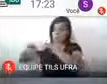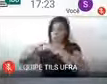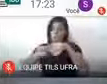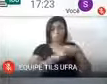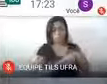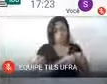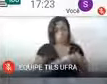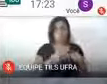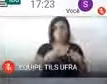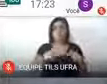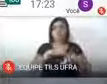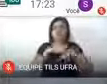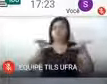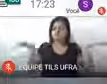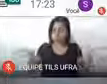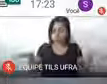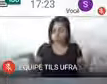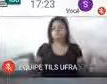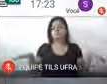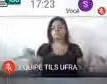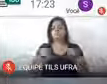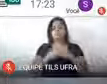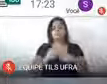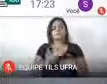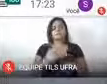matriz africana.